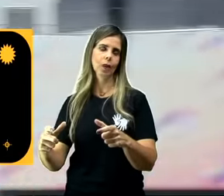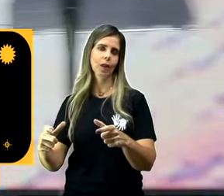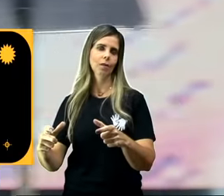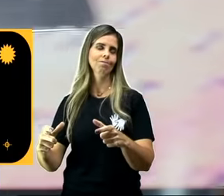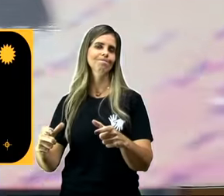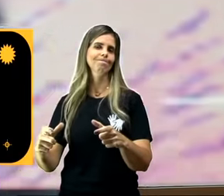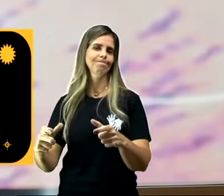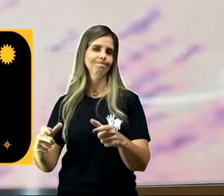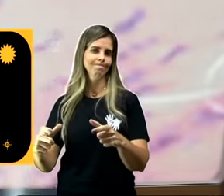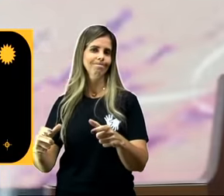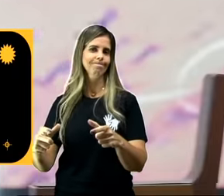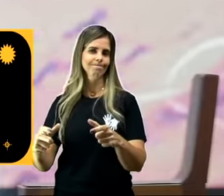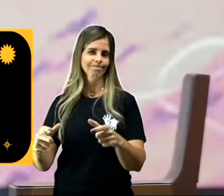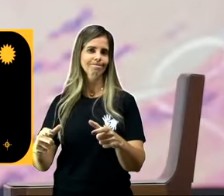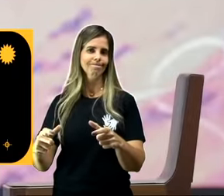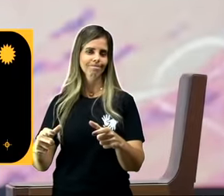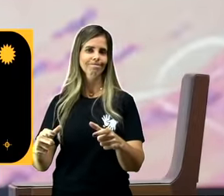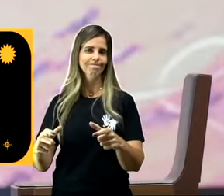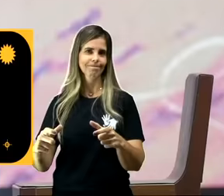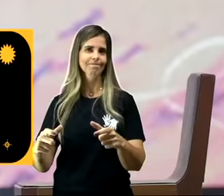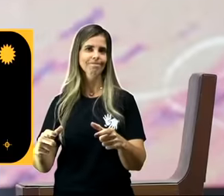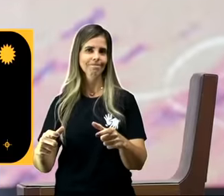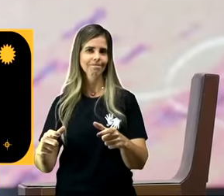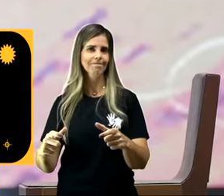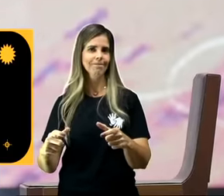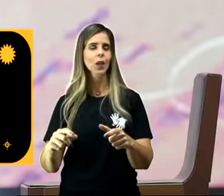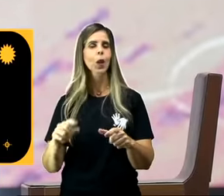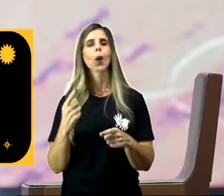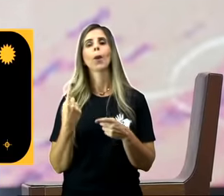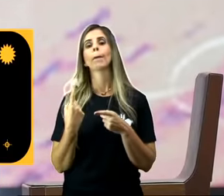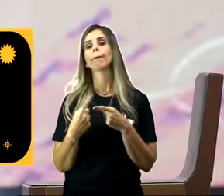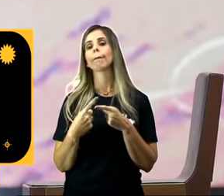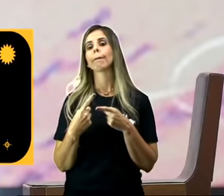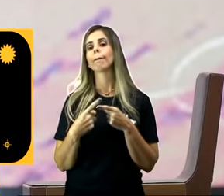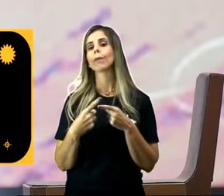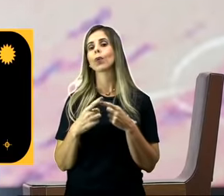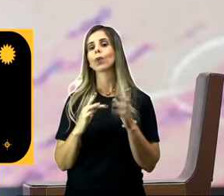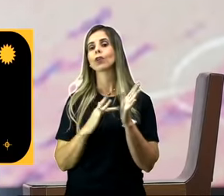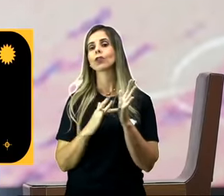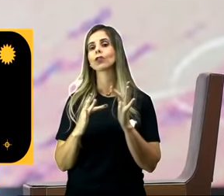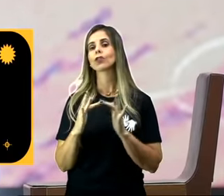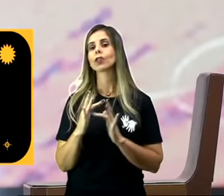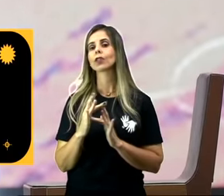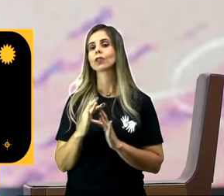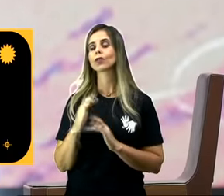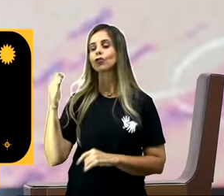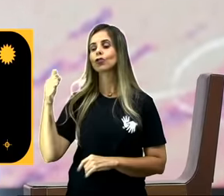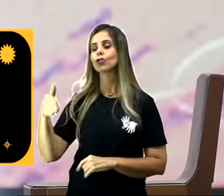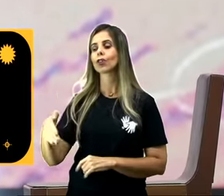Não, você não está entendendo. Eu vou te dizer porque que Jesus foi para Gadara. Tu nunca mais esquece.